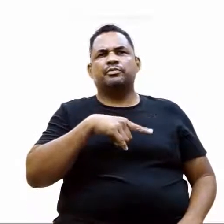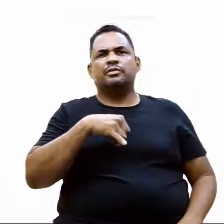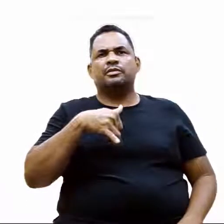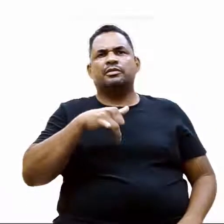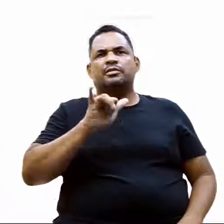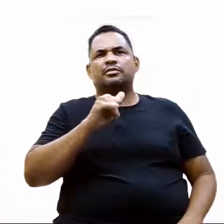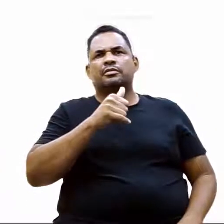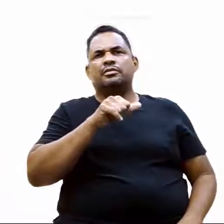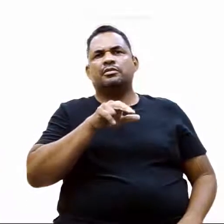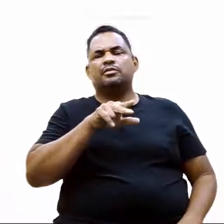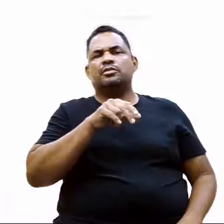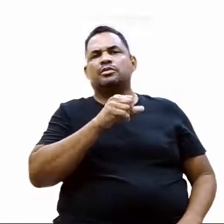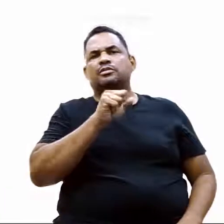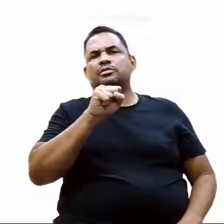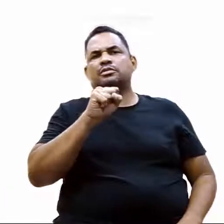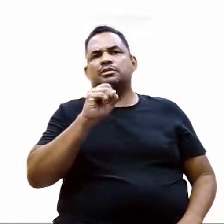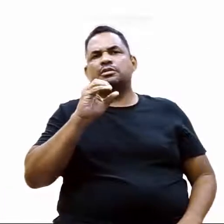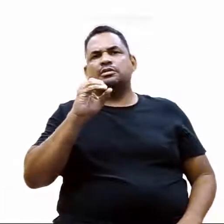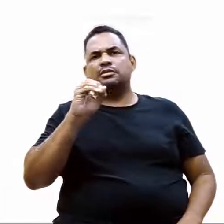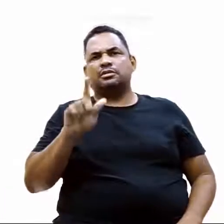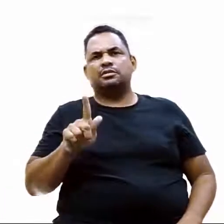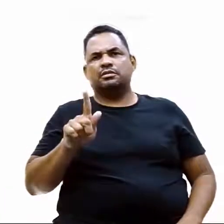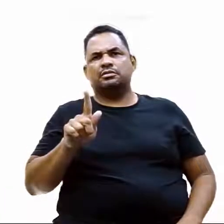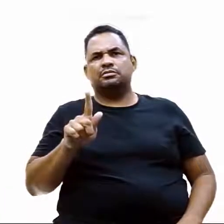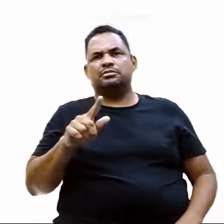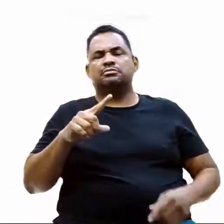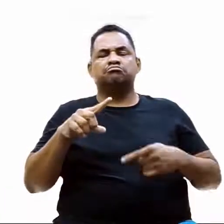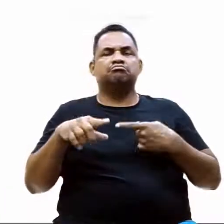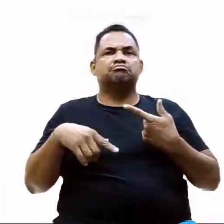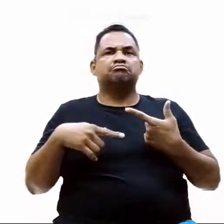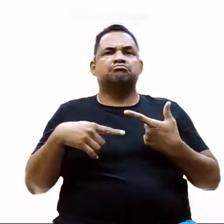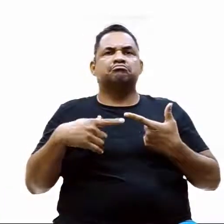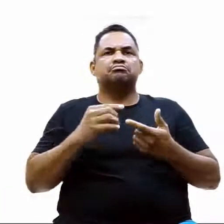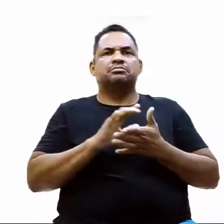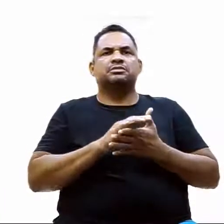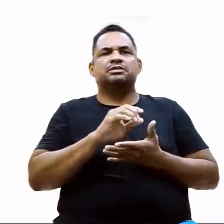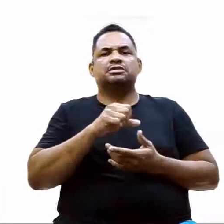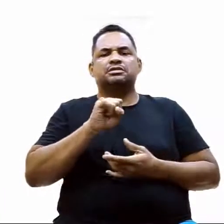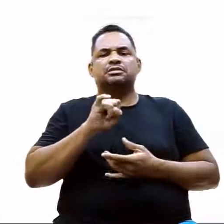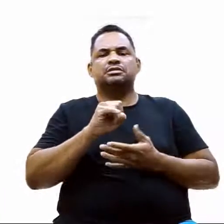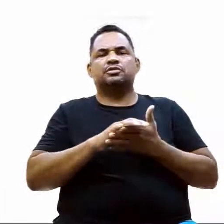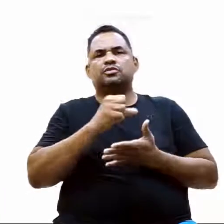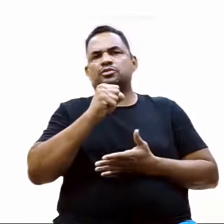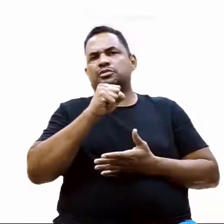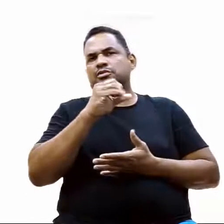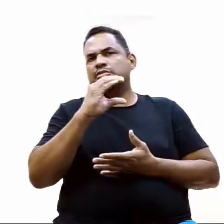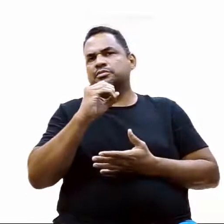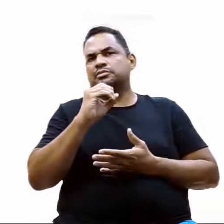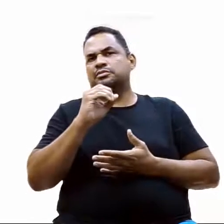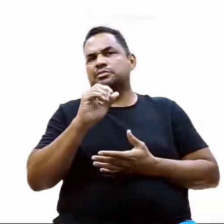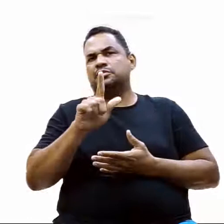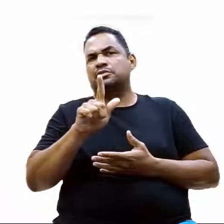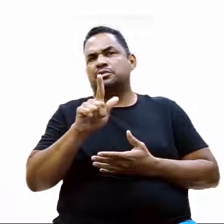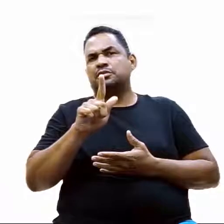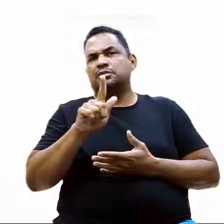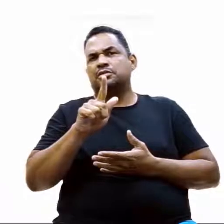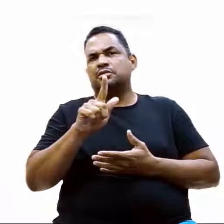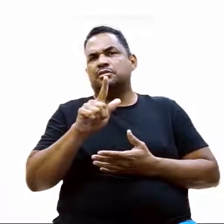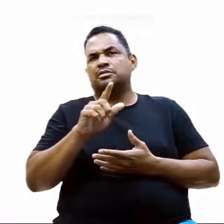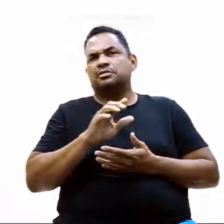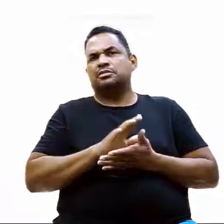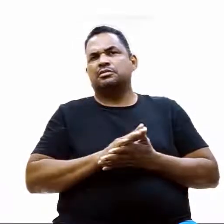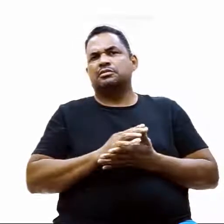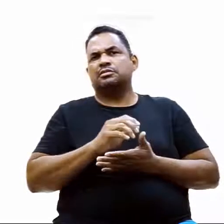igual a 80 gramas. Consequentemente, se o Y é 80 gramas, 80